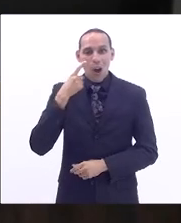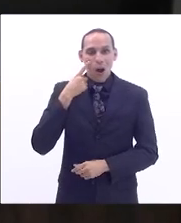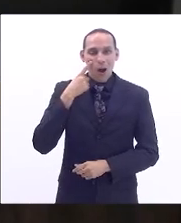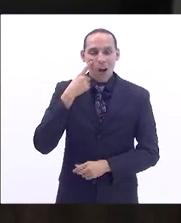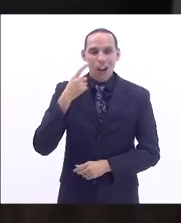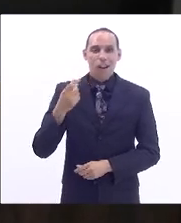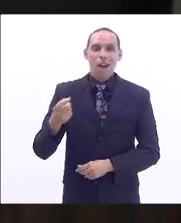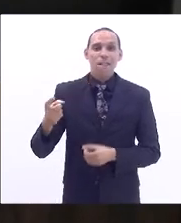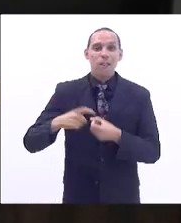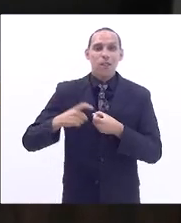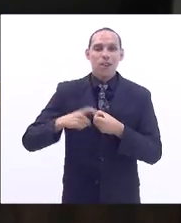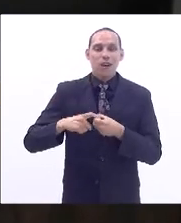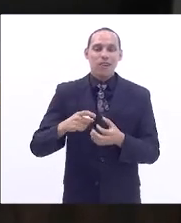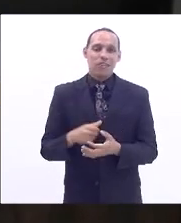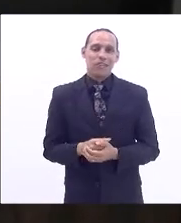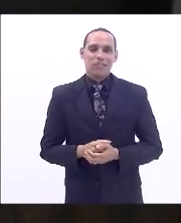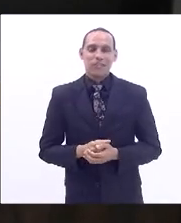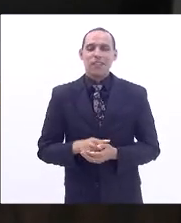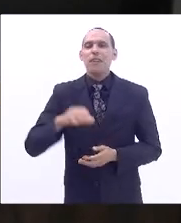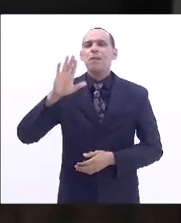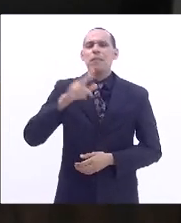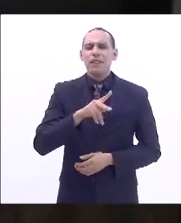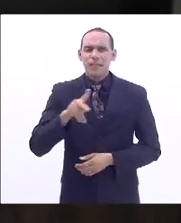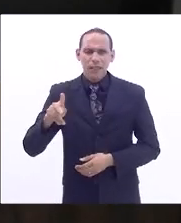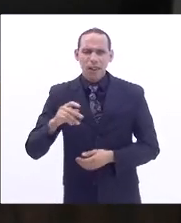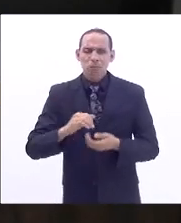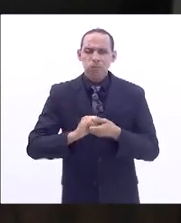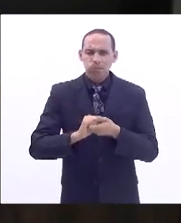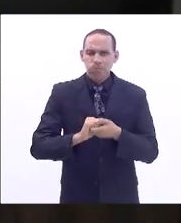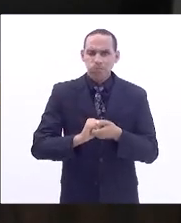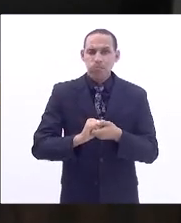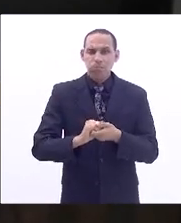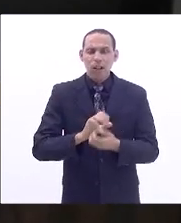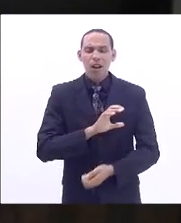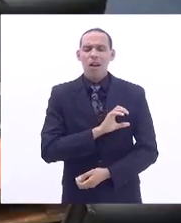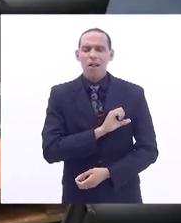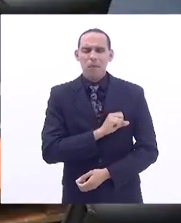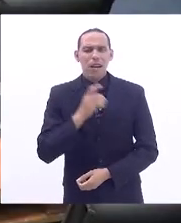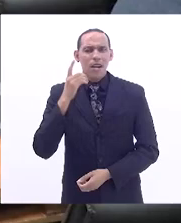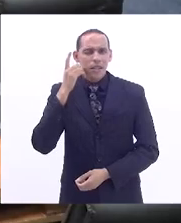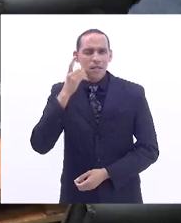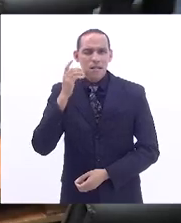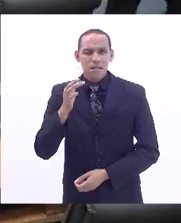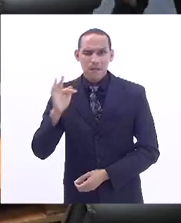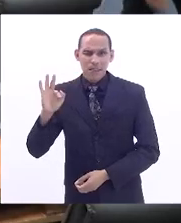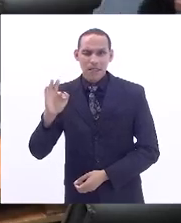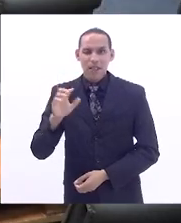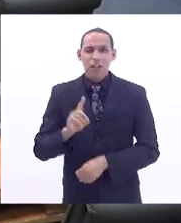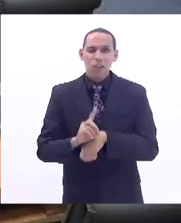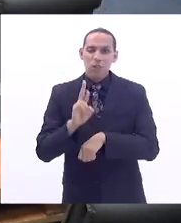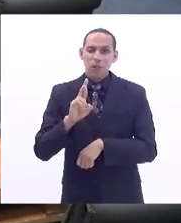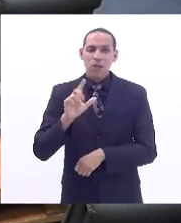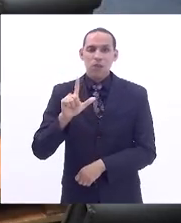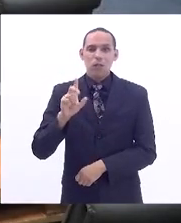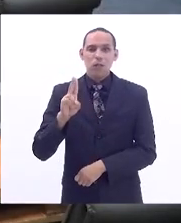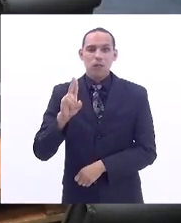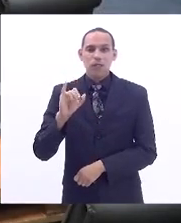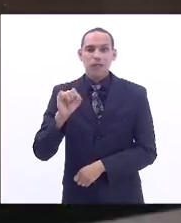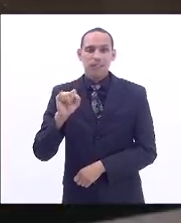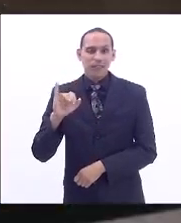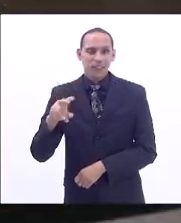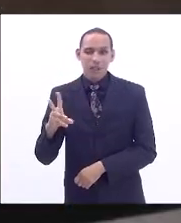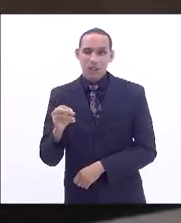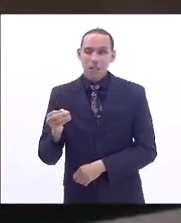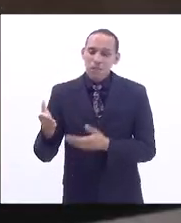retorno Presidente querido deputado federal Dr Luisinho seja